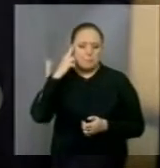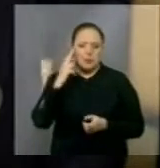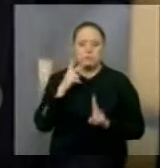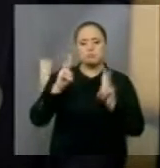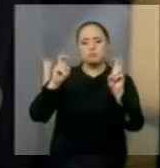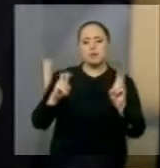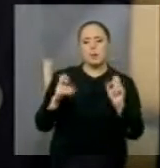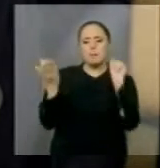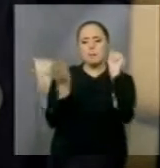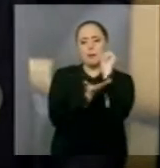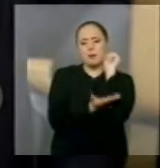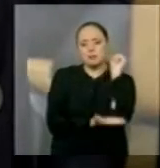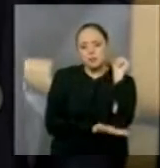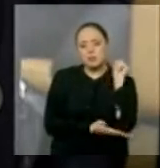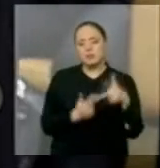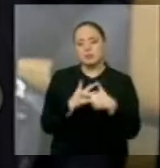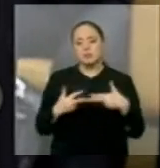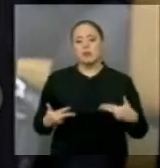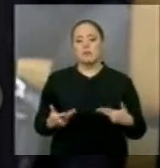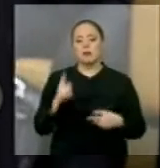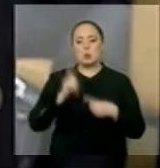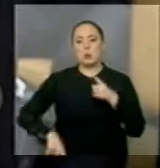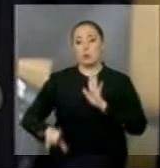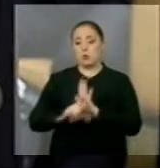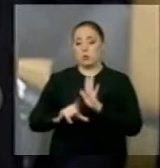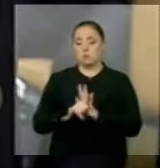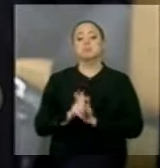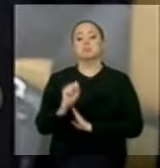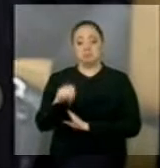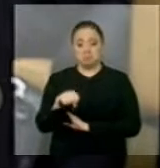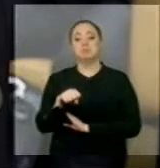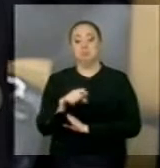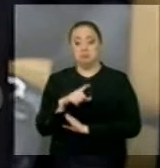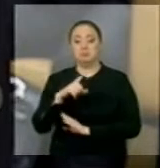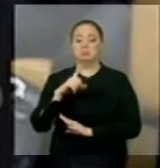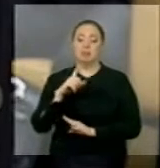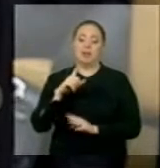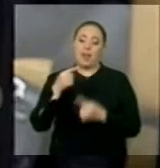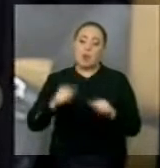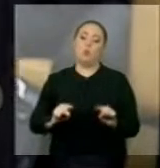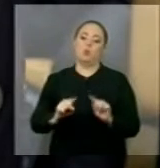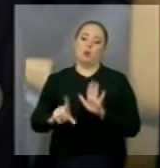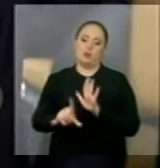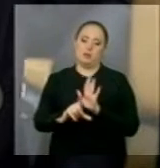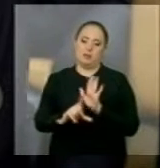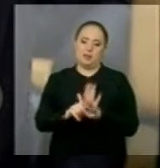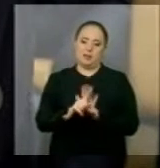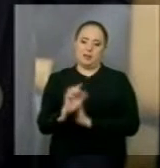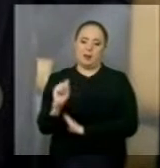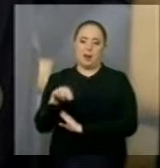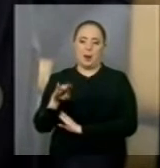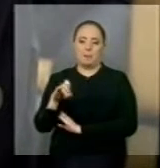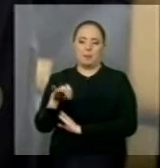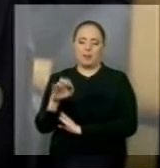de desmatamento, esse desmatamento irregular, ele incorre sim em afronta à legislação ambiental. Portanto, não há